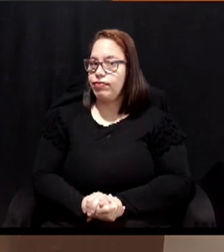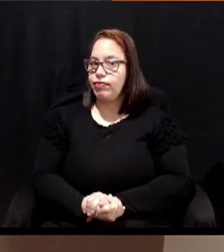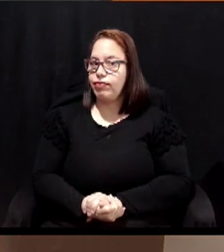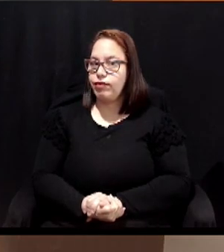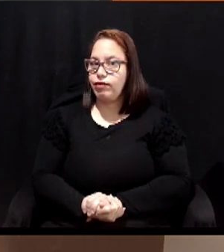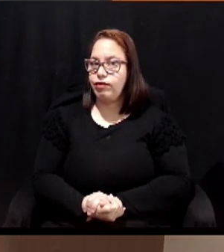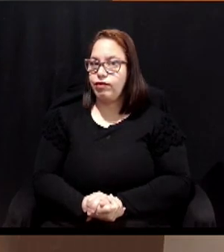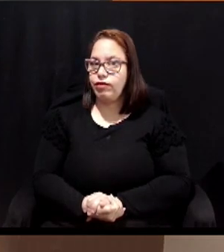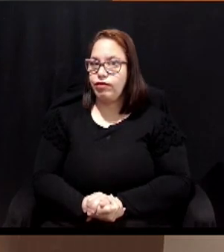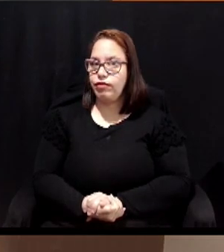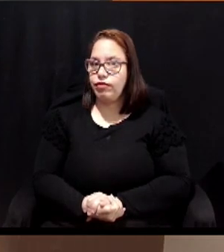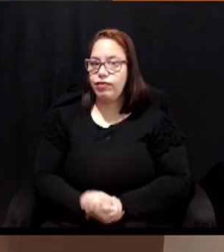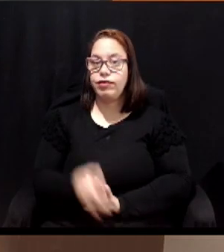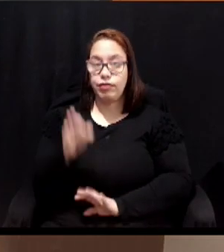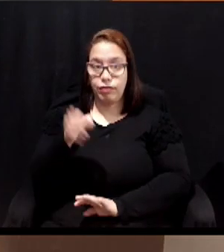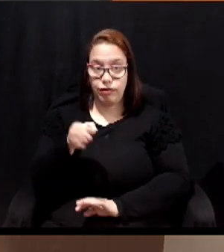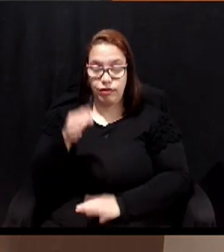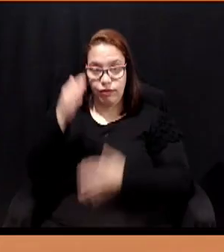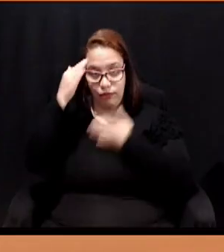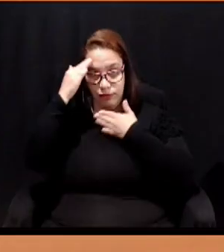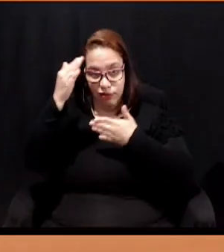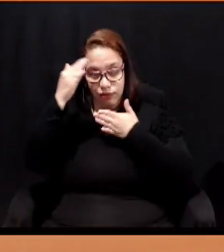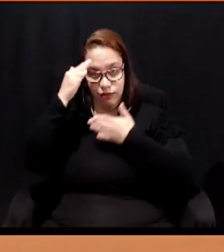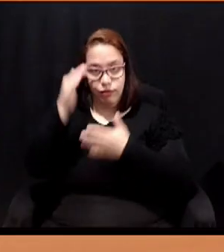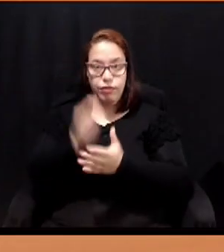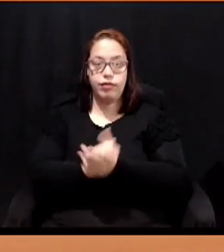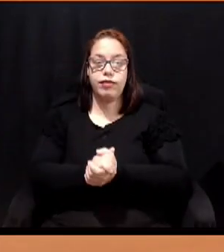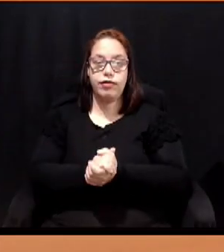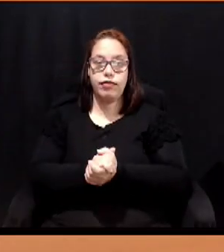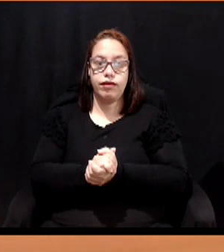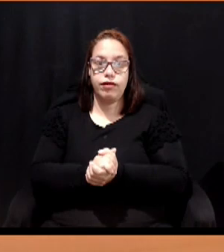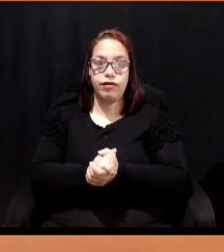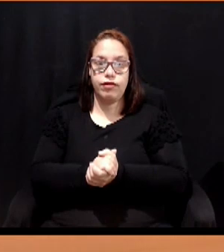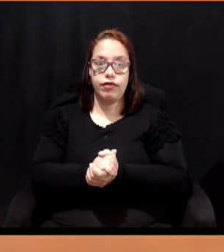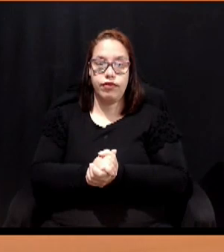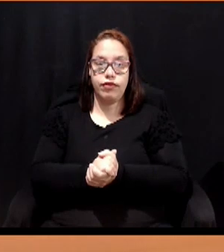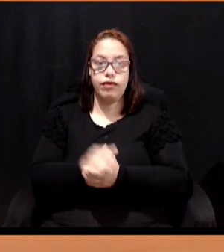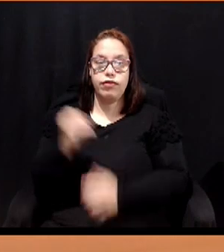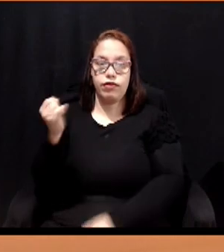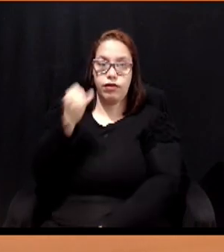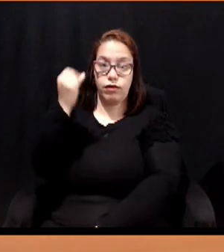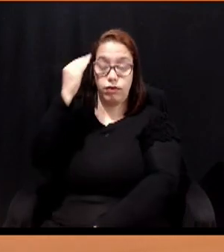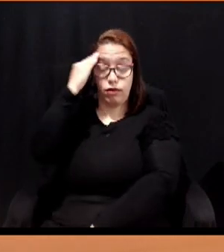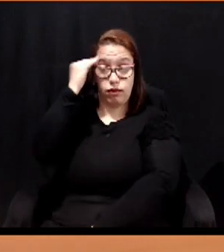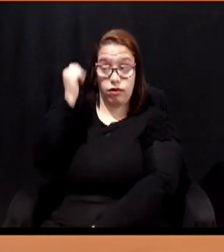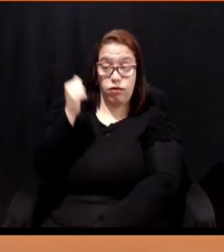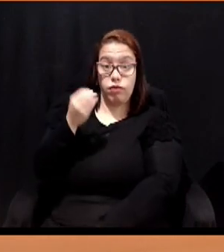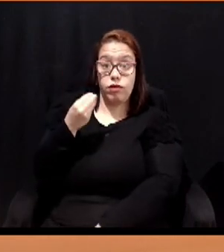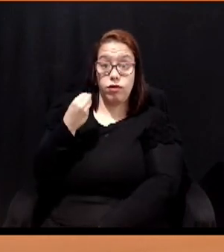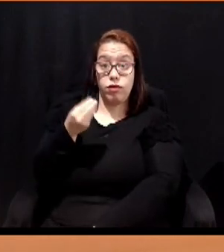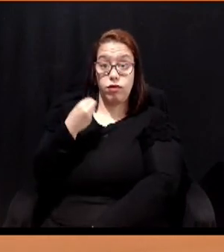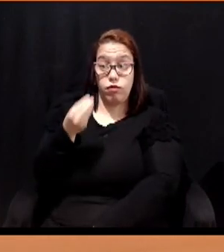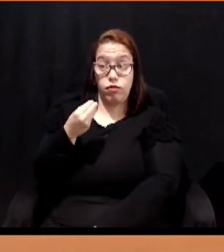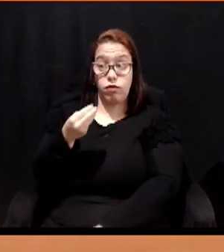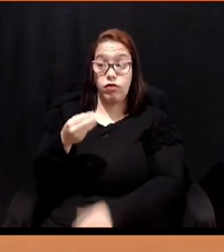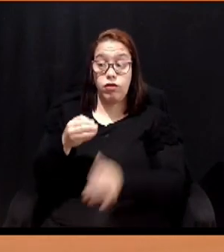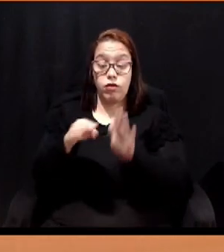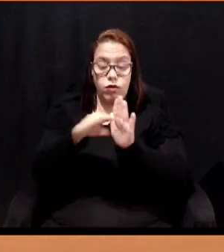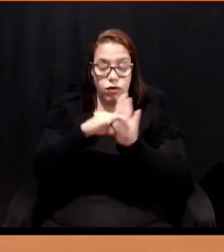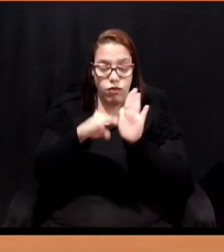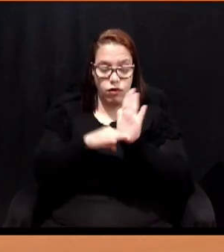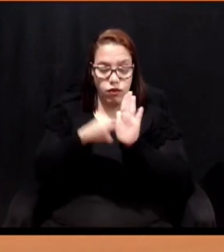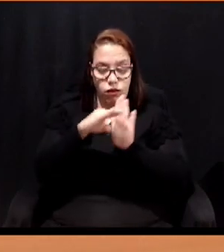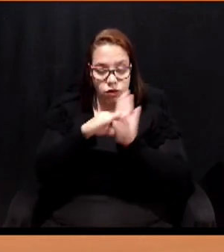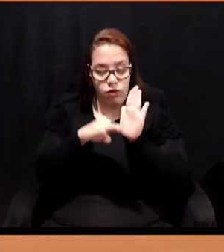Tá certo, muitíssimo obrigada. Acho que é importante as pessoas saberem, né, como que funciona essa divisão também, para, na